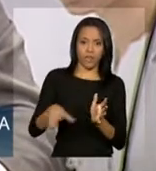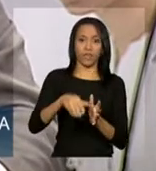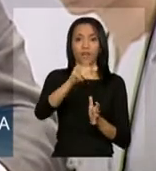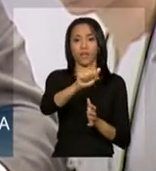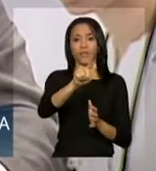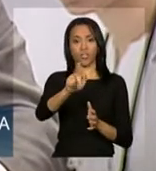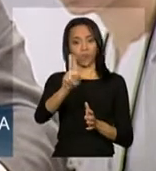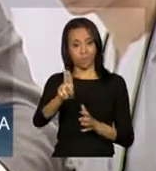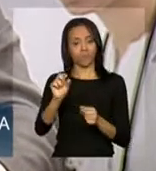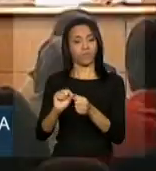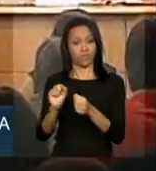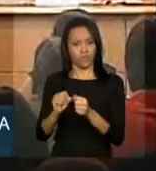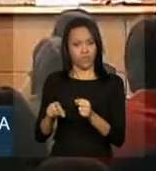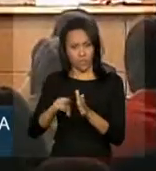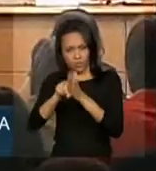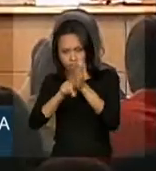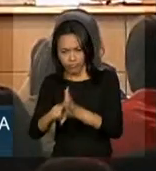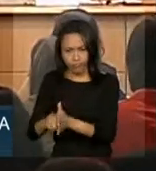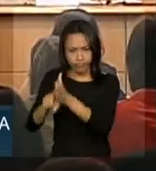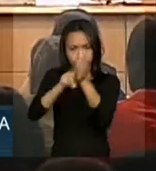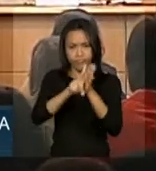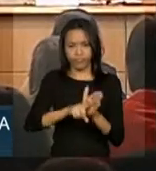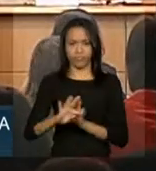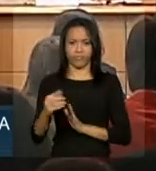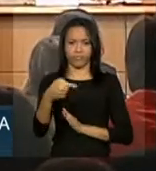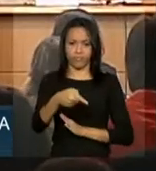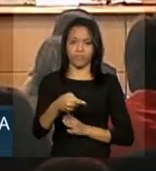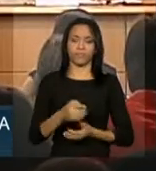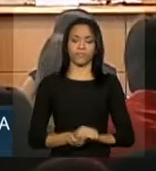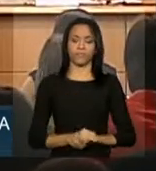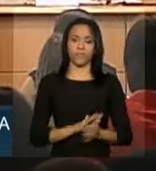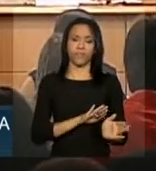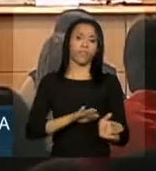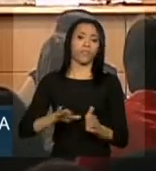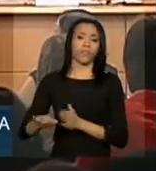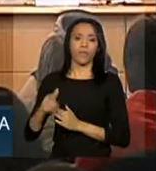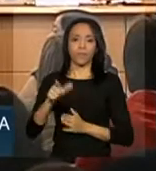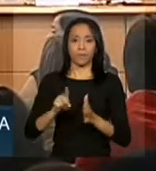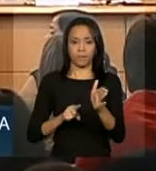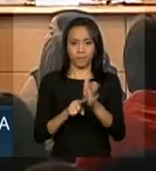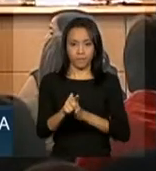está realizando e André de